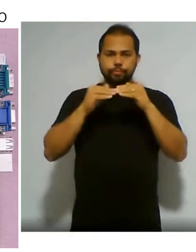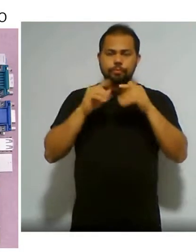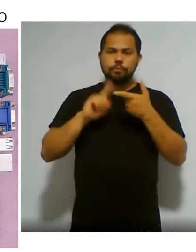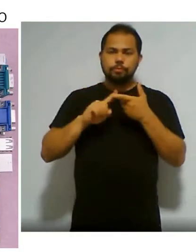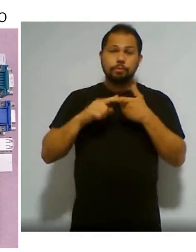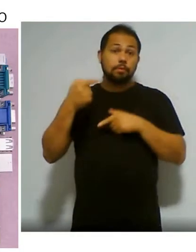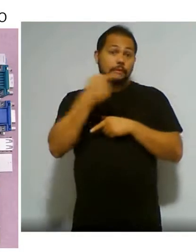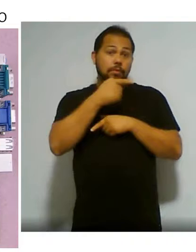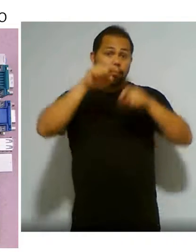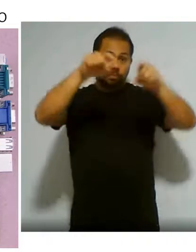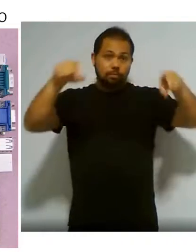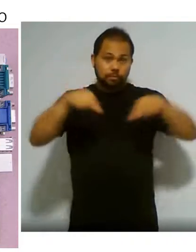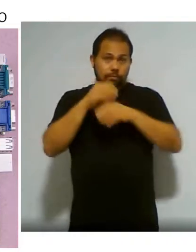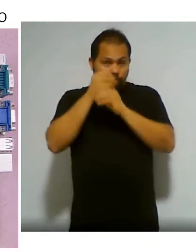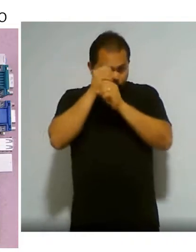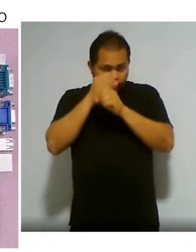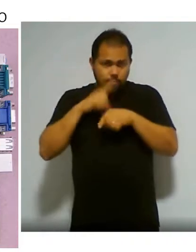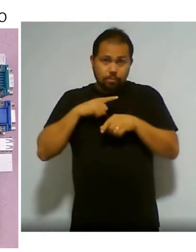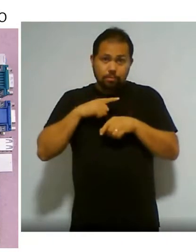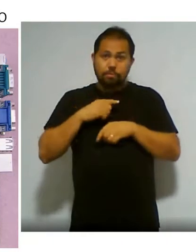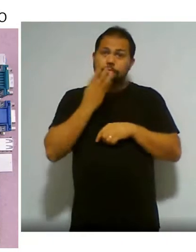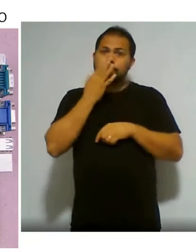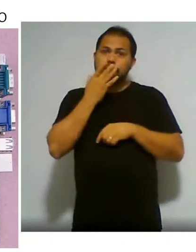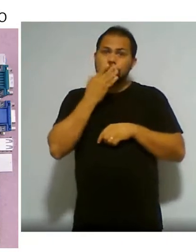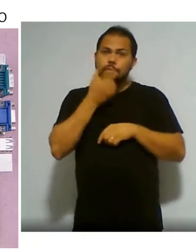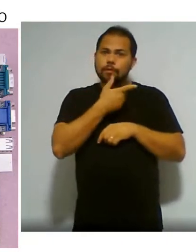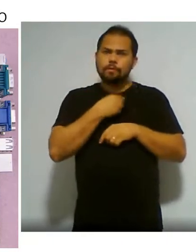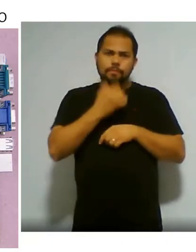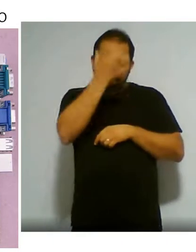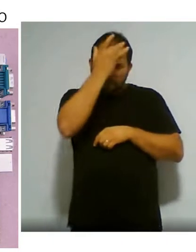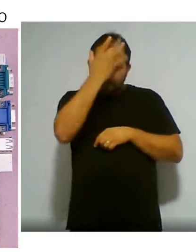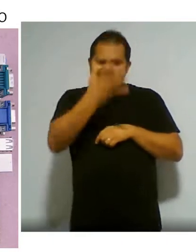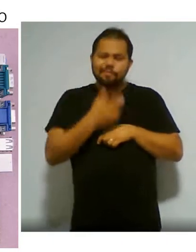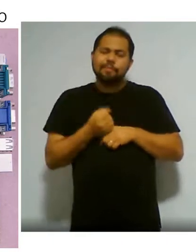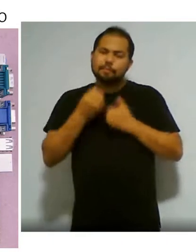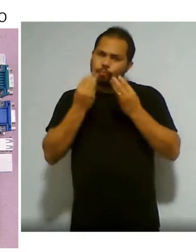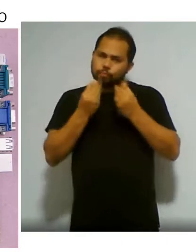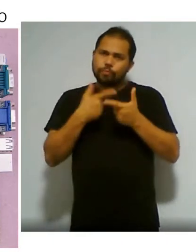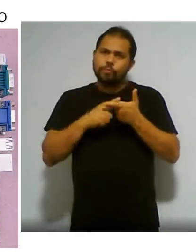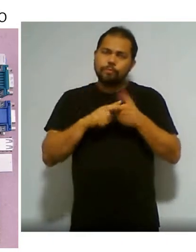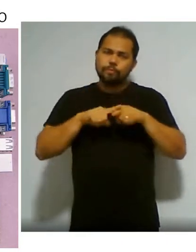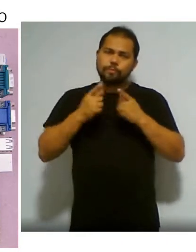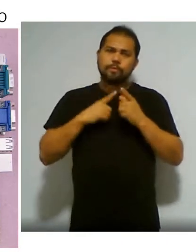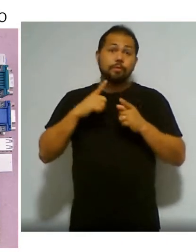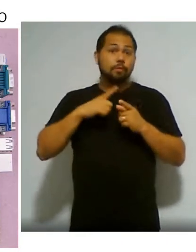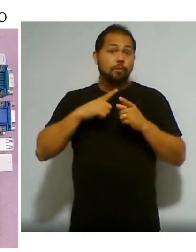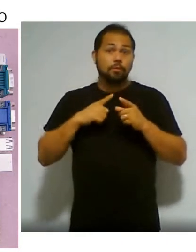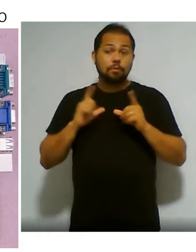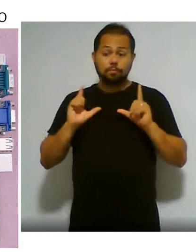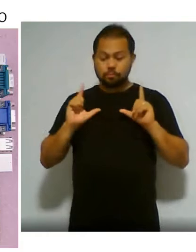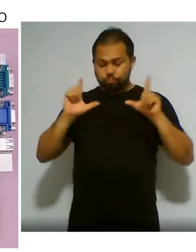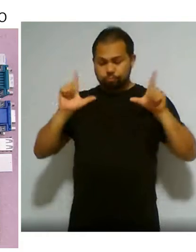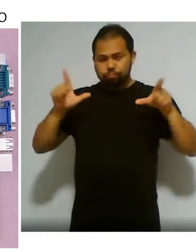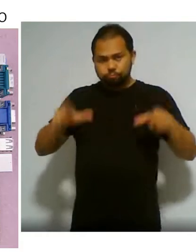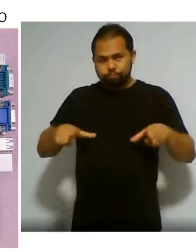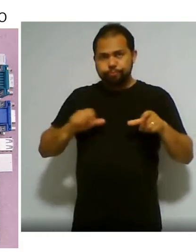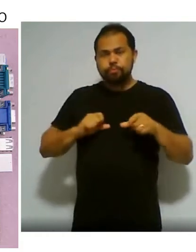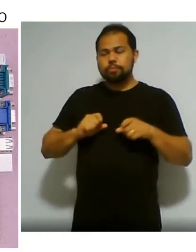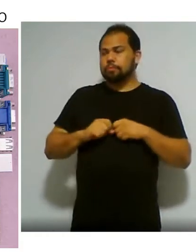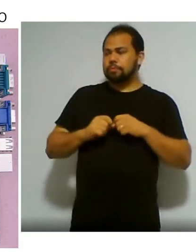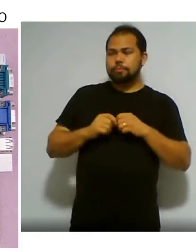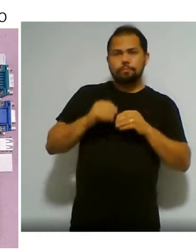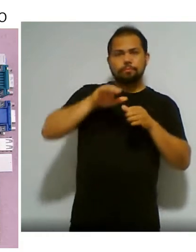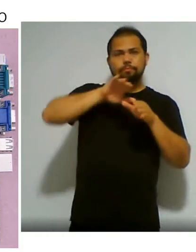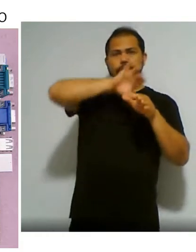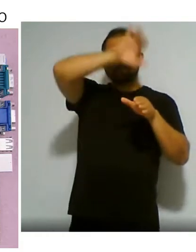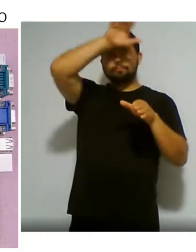coloridos, então facilitava bastante. Então, tinha um cabo lá vindo do painel frontal do gabinete por dentro do botão liga e desliga que tinha uma cor, sei